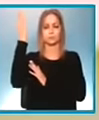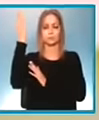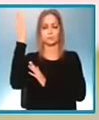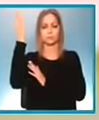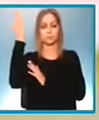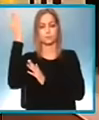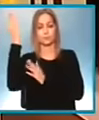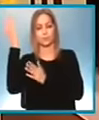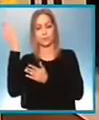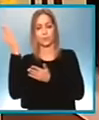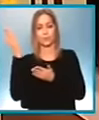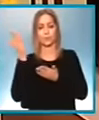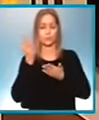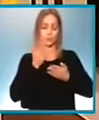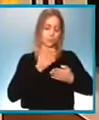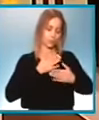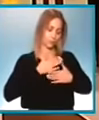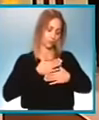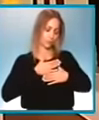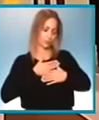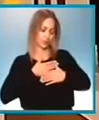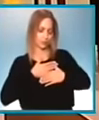Deus que me pôs no peito